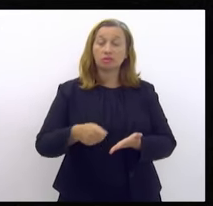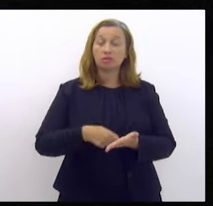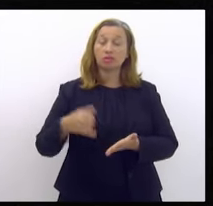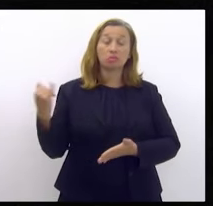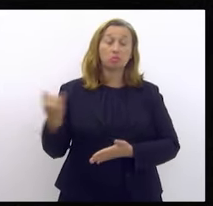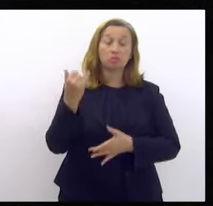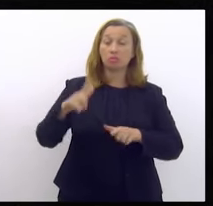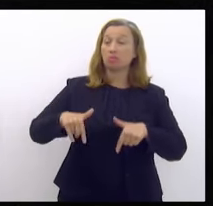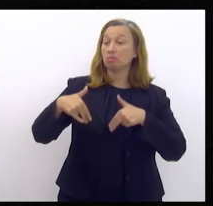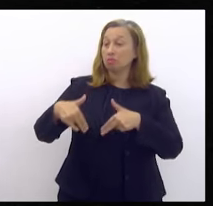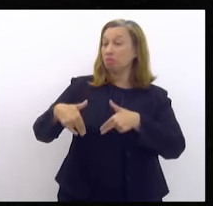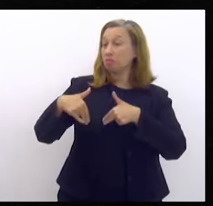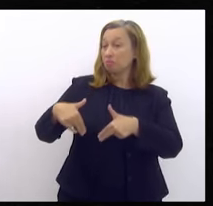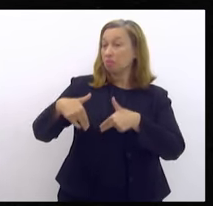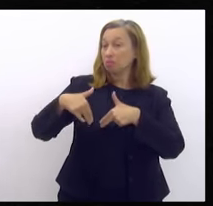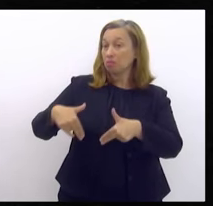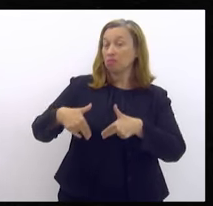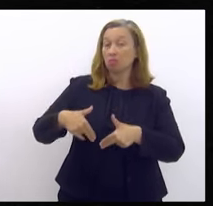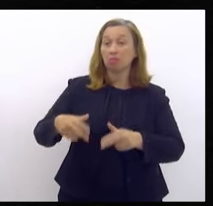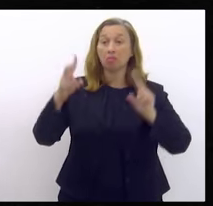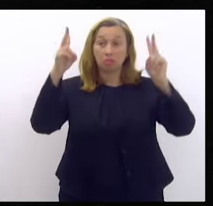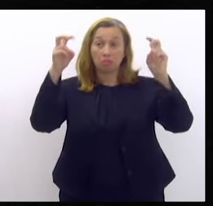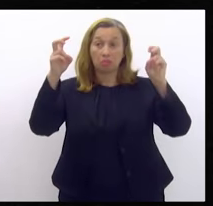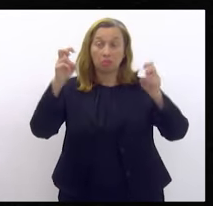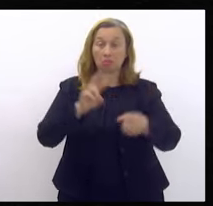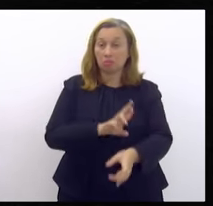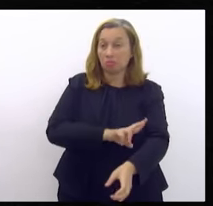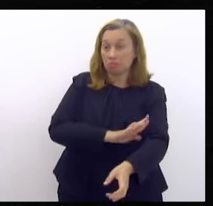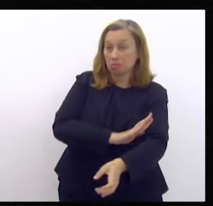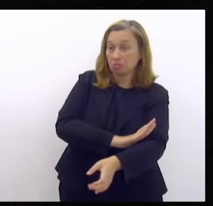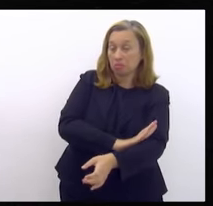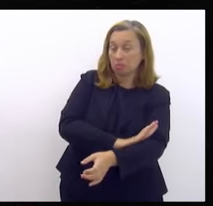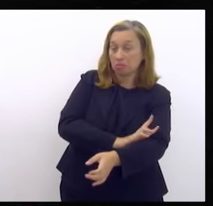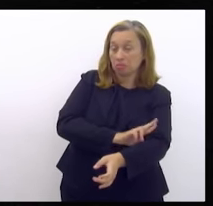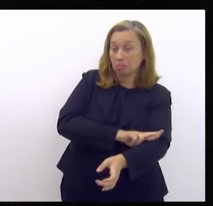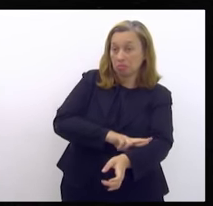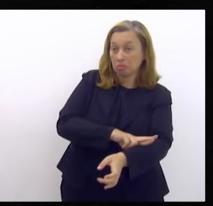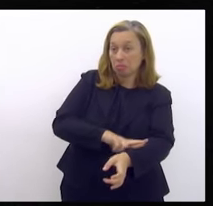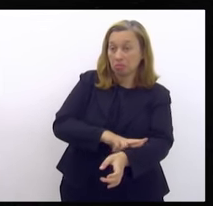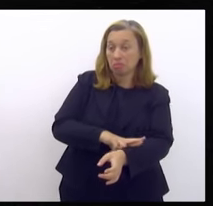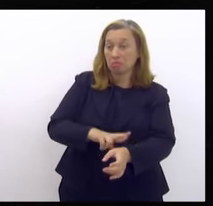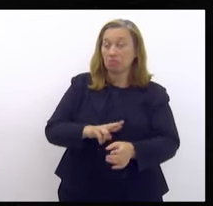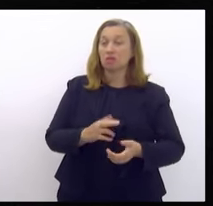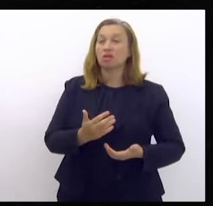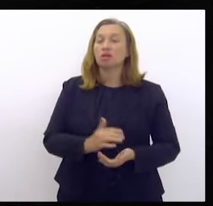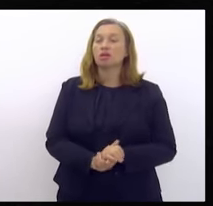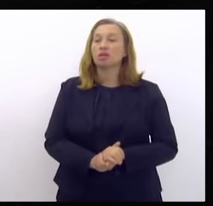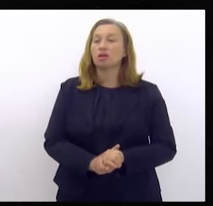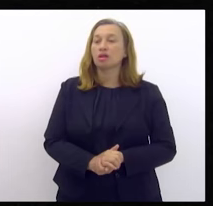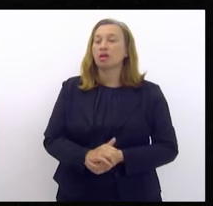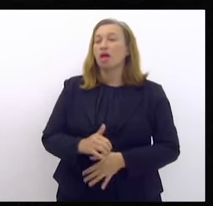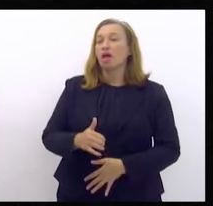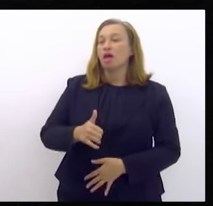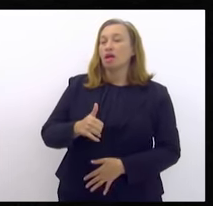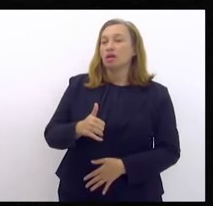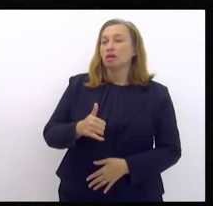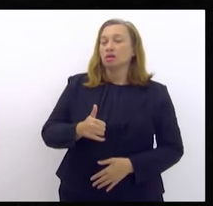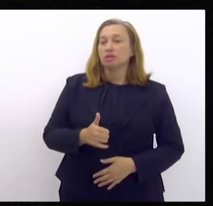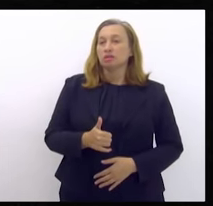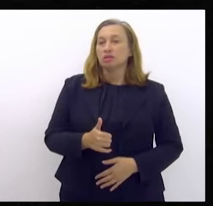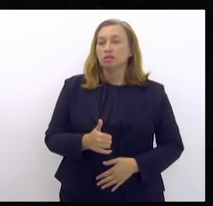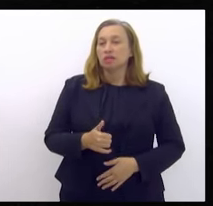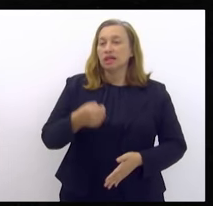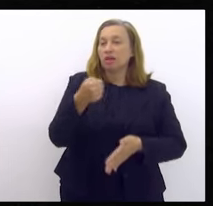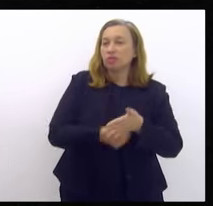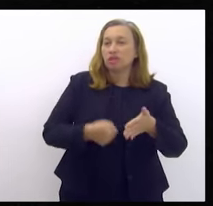ativista na questão racial e na luta feminista. Intelectual, escreveu vários